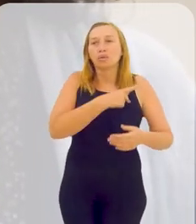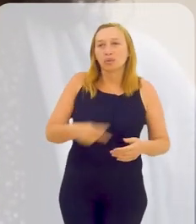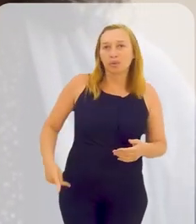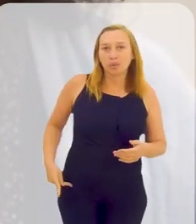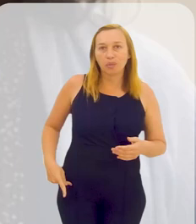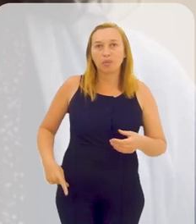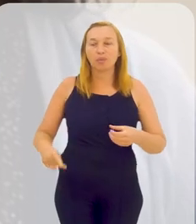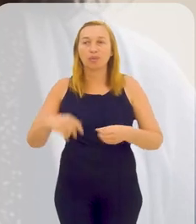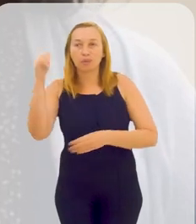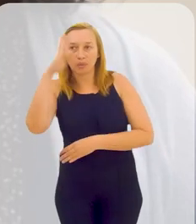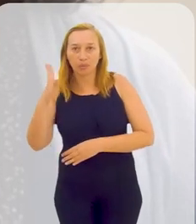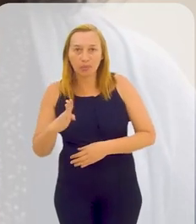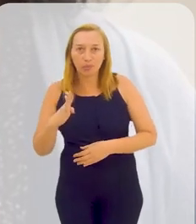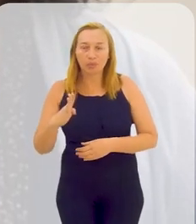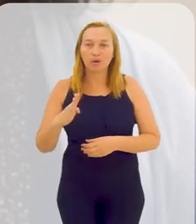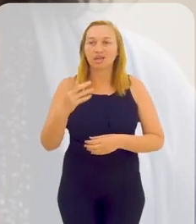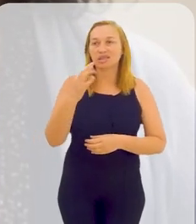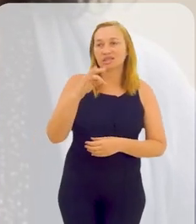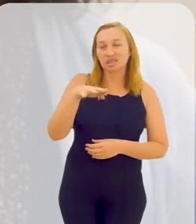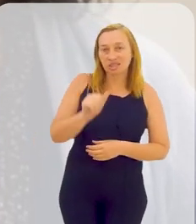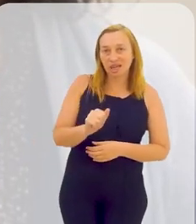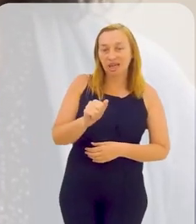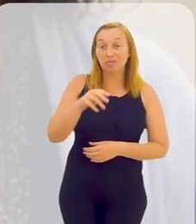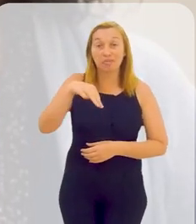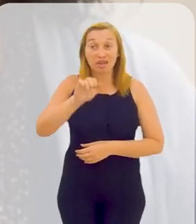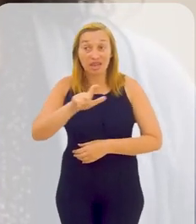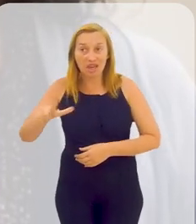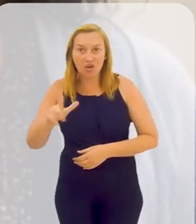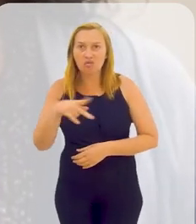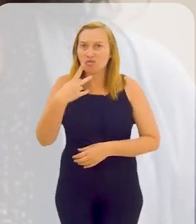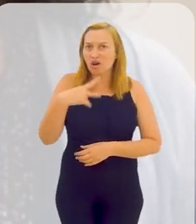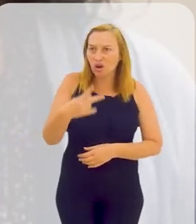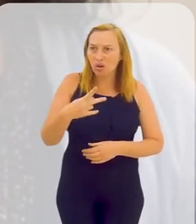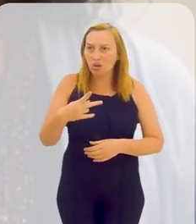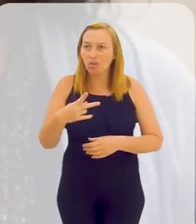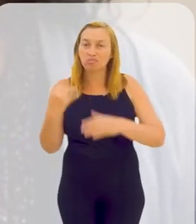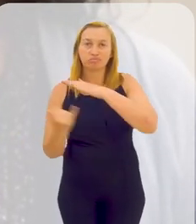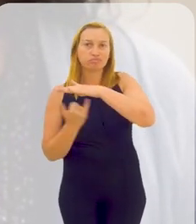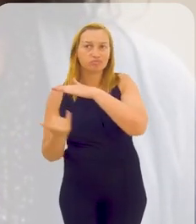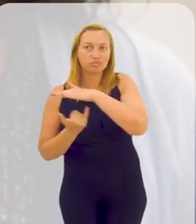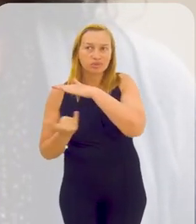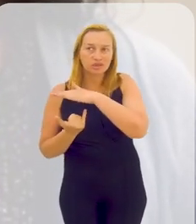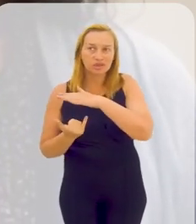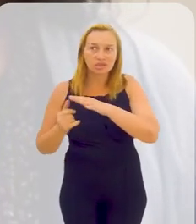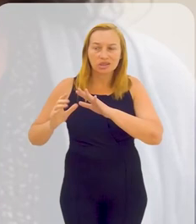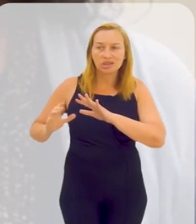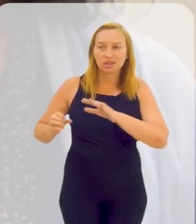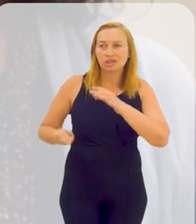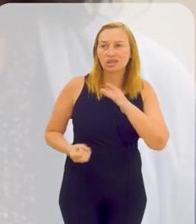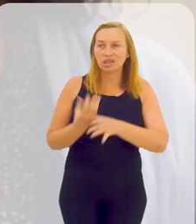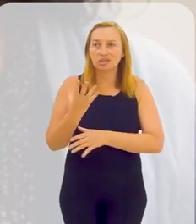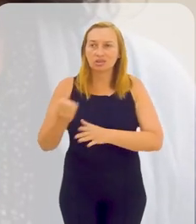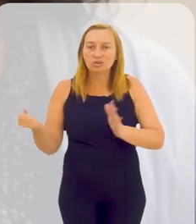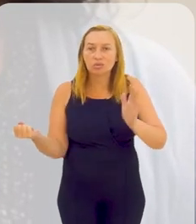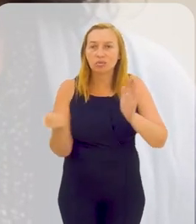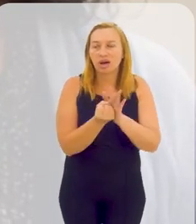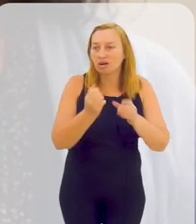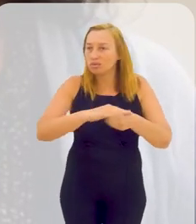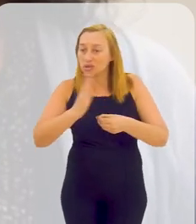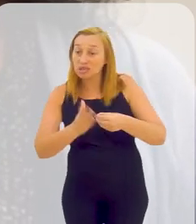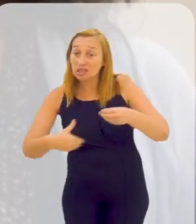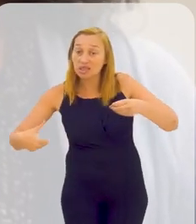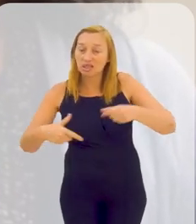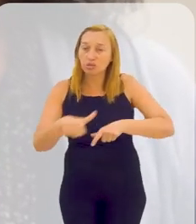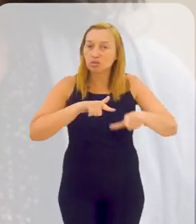Engenharia Sanitária e Ambiental do Rio de Janeiro, Miguel Alvarenga, ressaltou a atuação da instituição na formulação do marco do